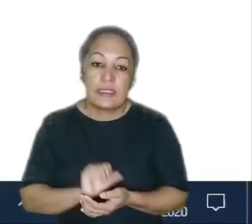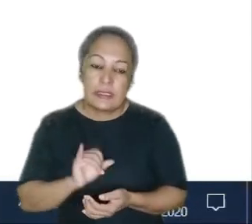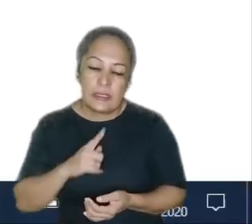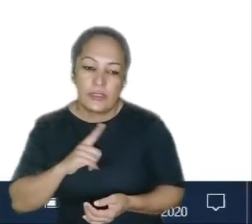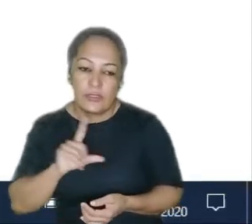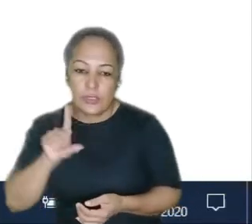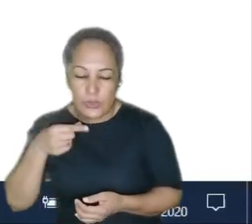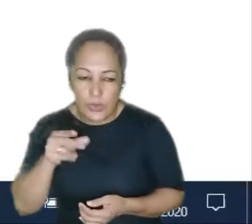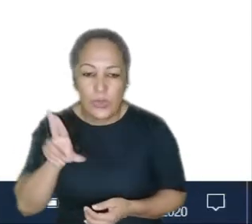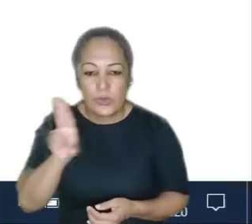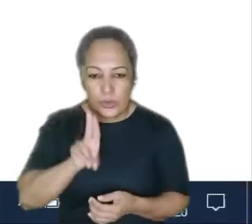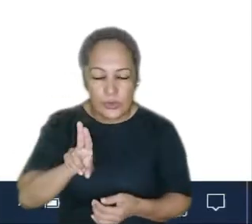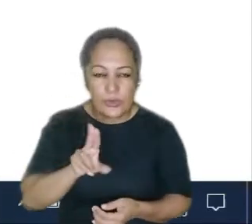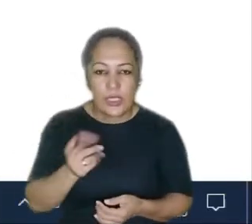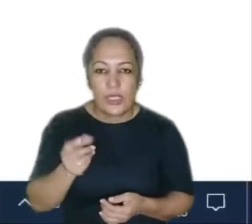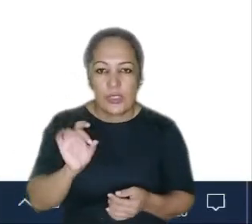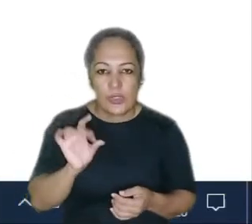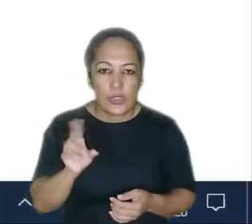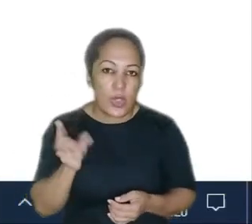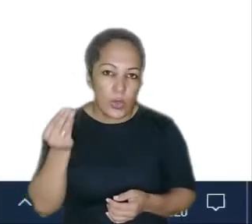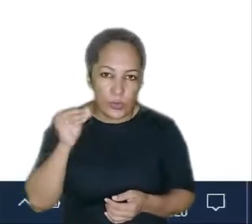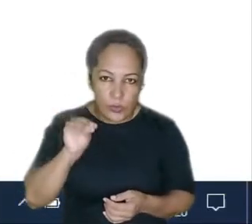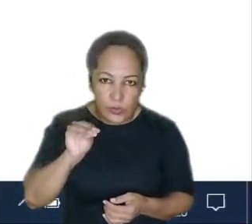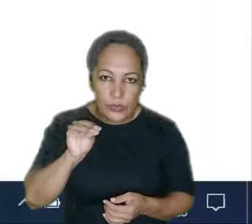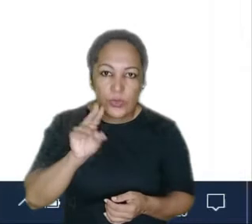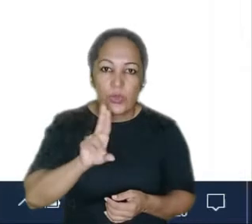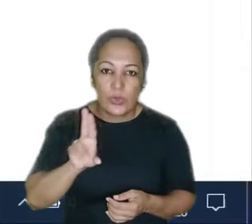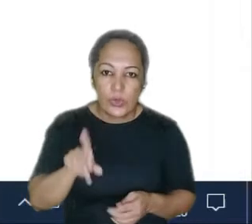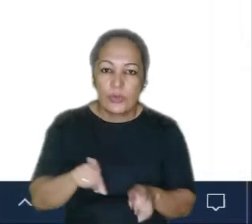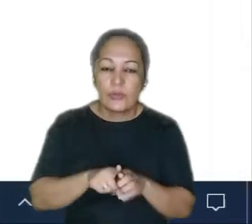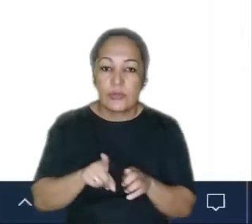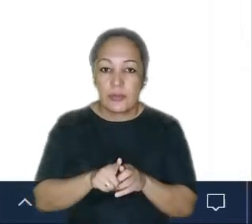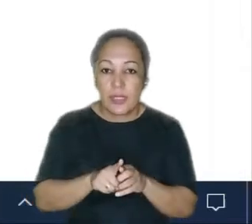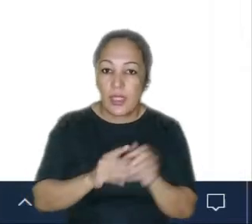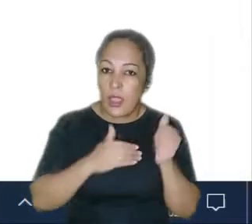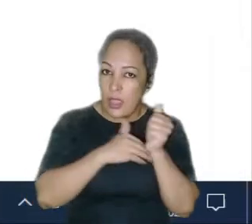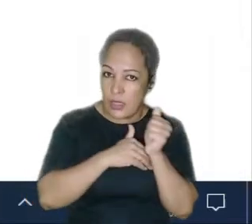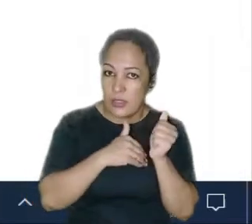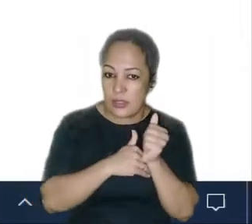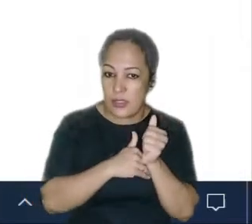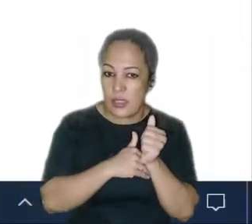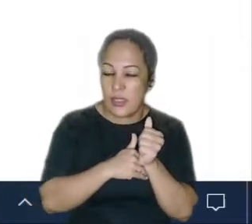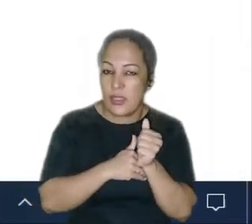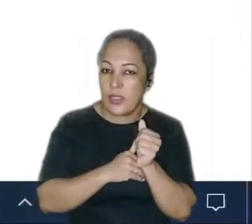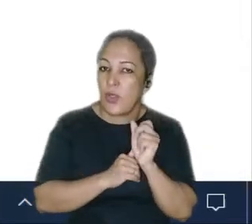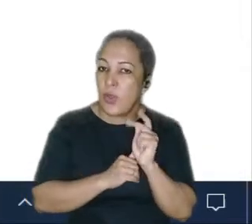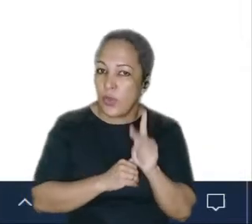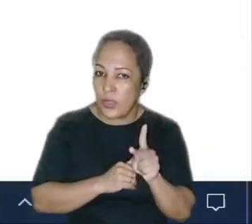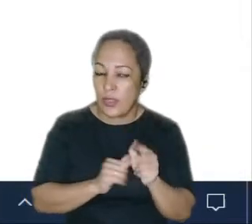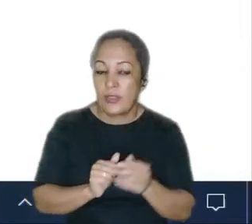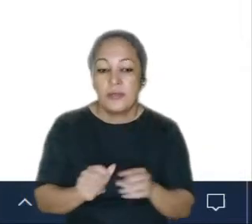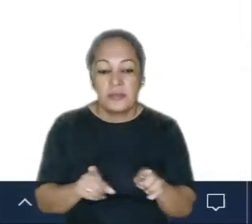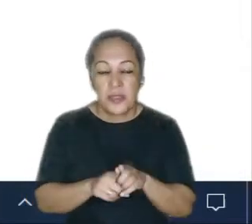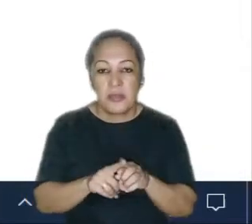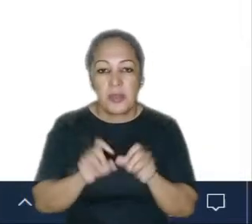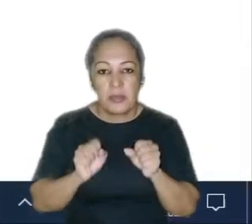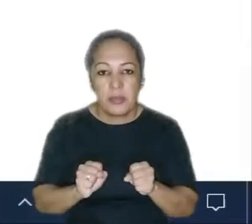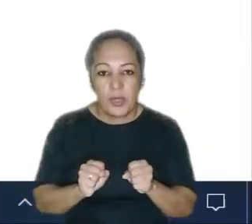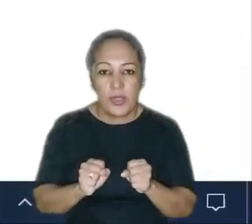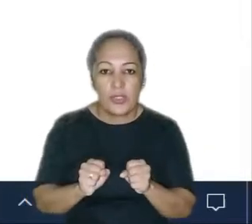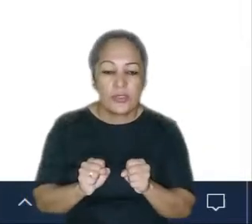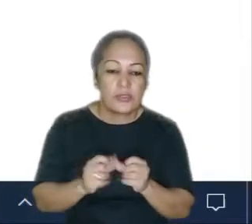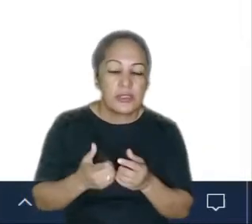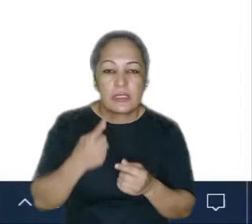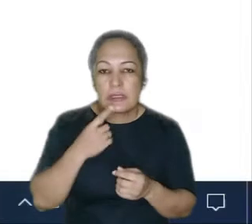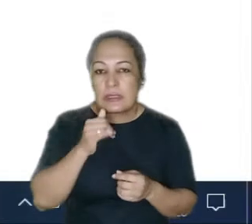aqui, tá? A senha, ok? E aqui você pode colocar um esquema padrão, por exemplo, qual é